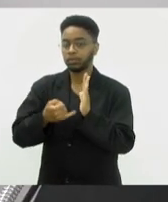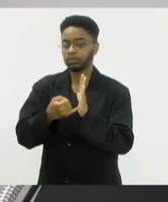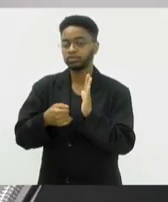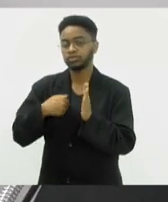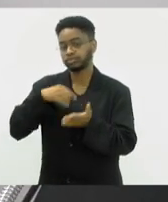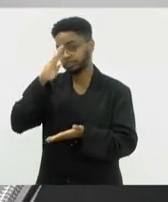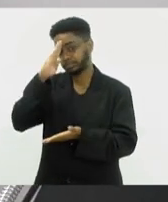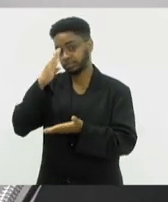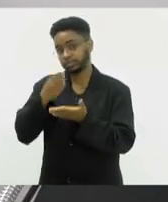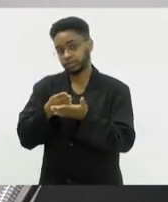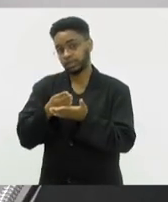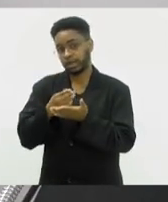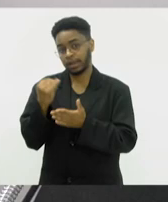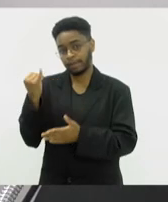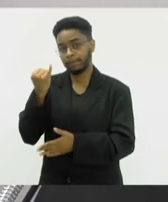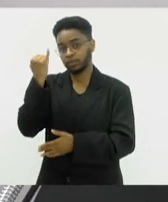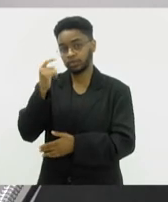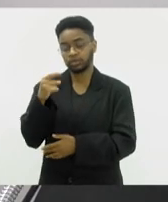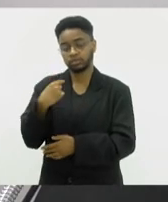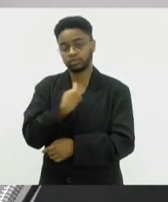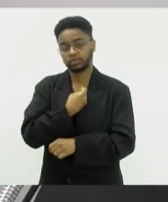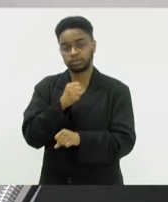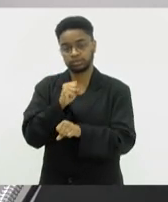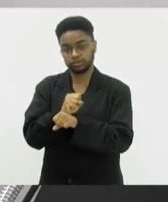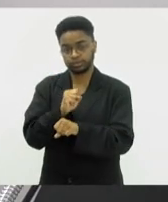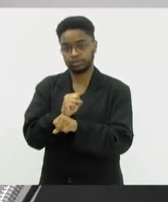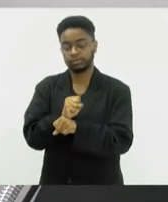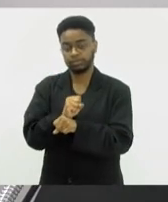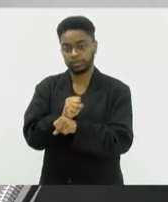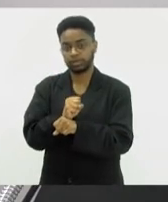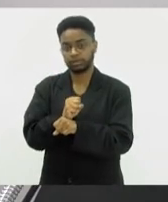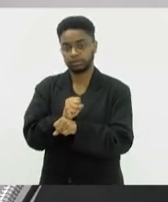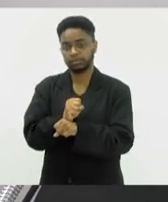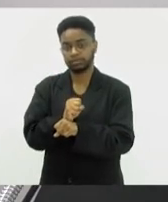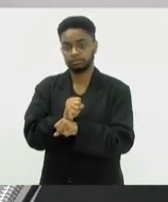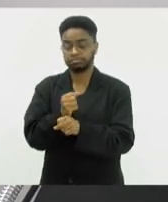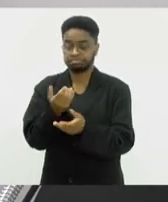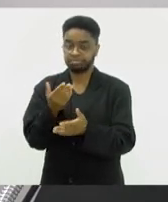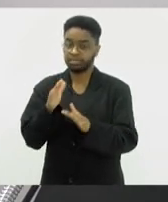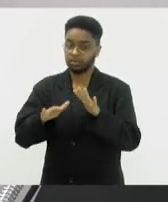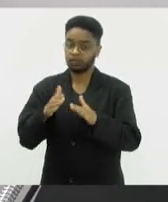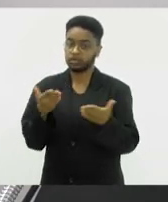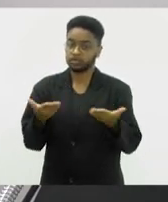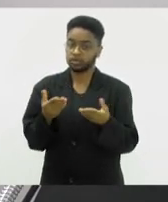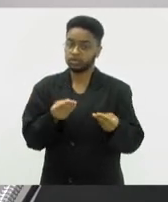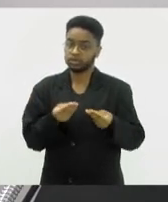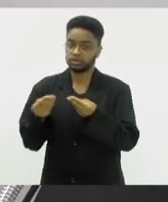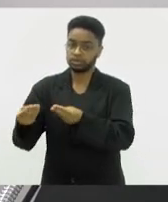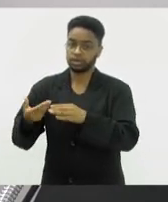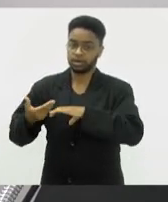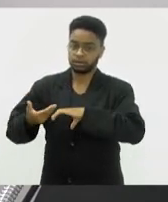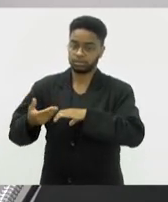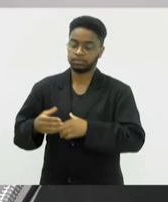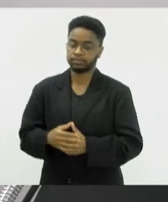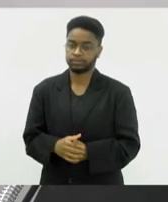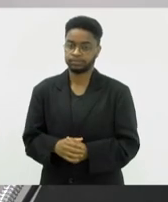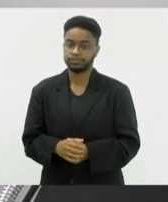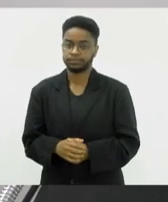prudente a gente aguardar o que está chegando, possivelmente, hoje, no Congresso